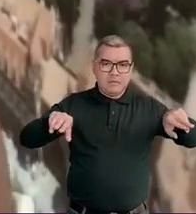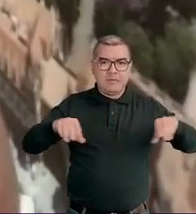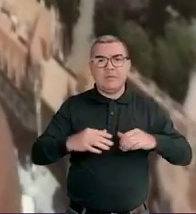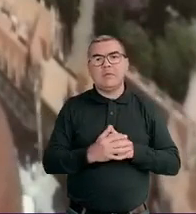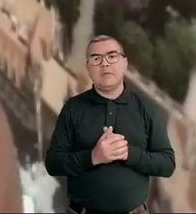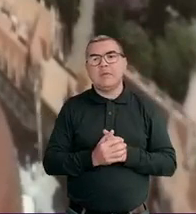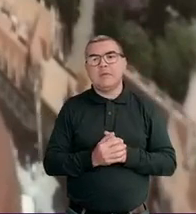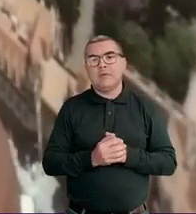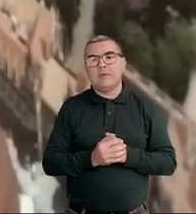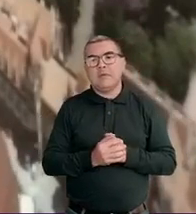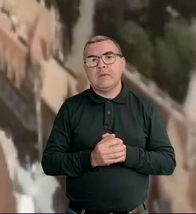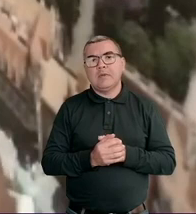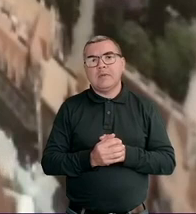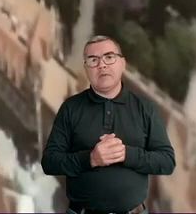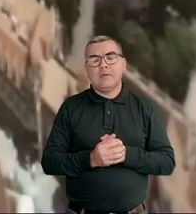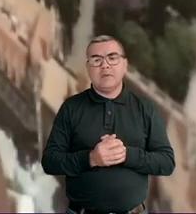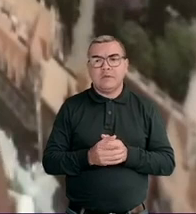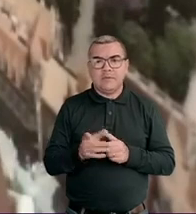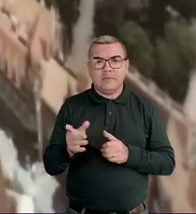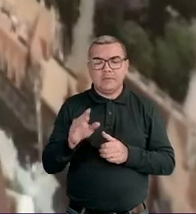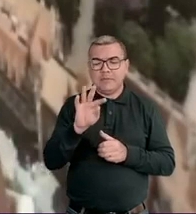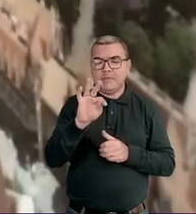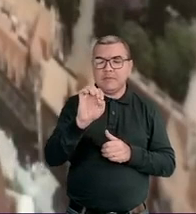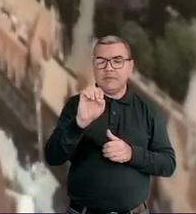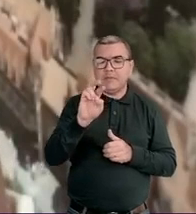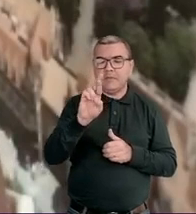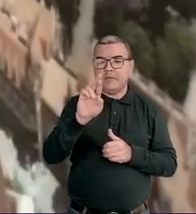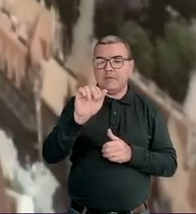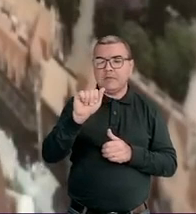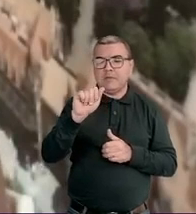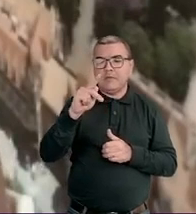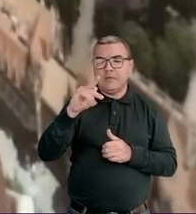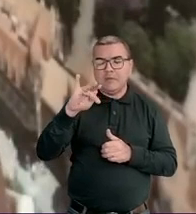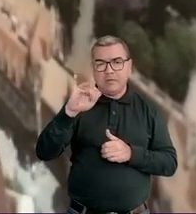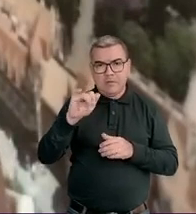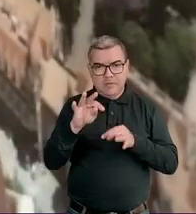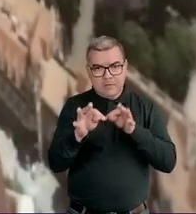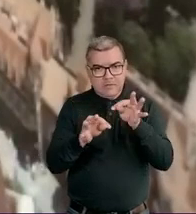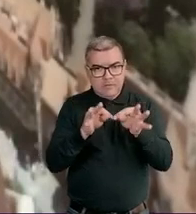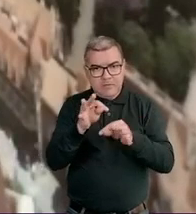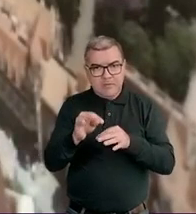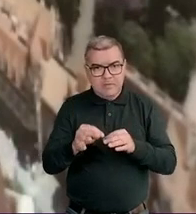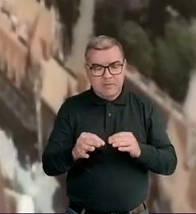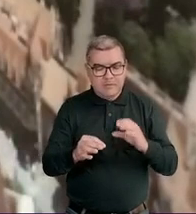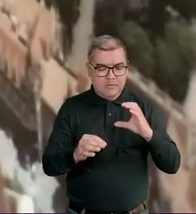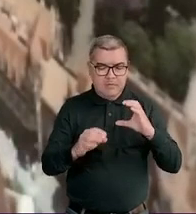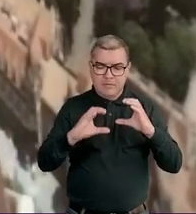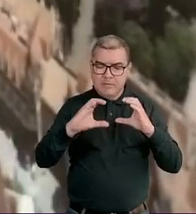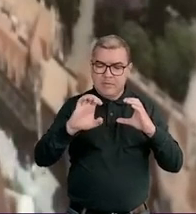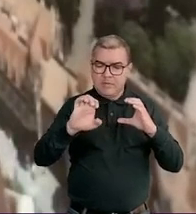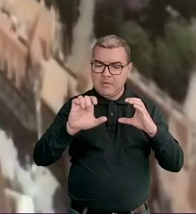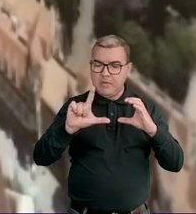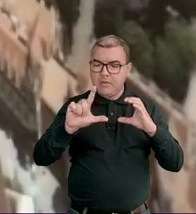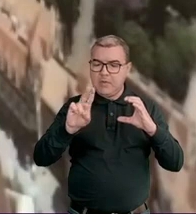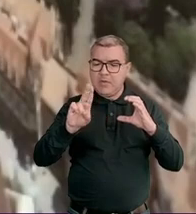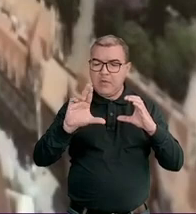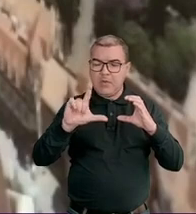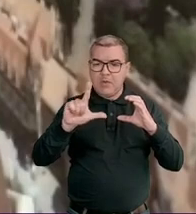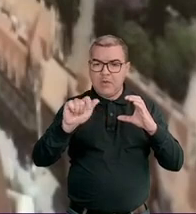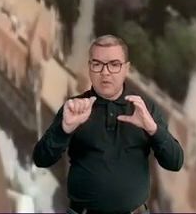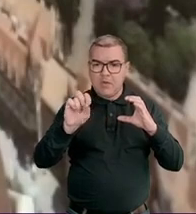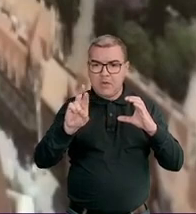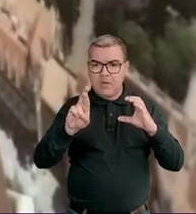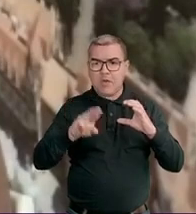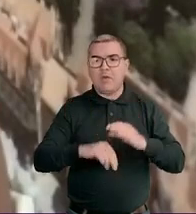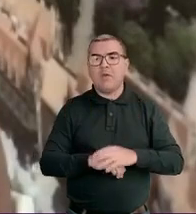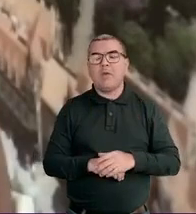procedimento, da terapia celular, e um aspecto específico no